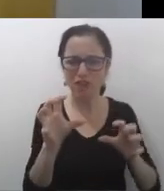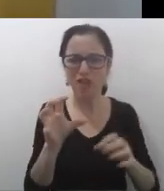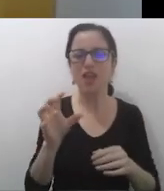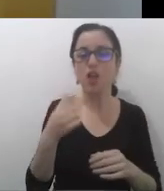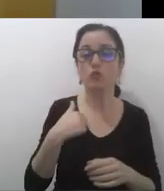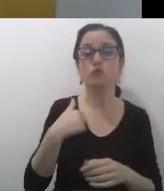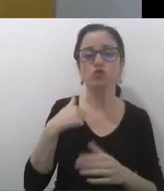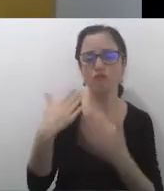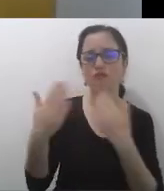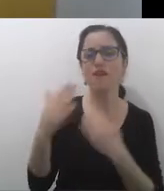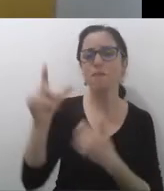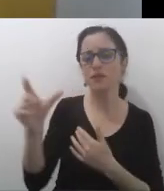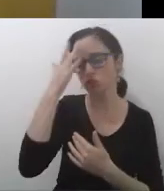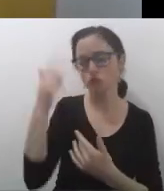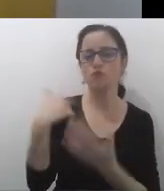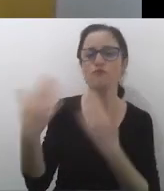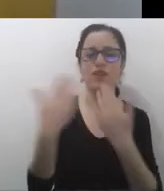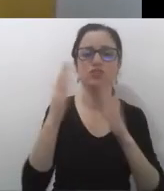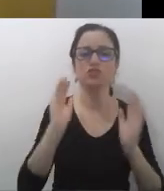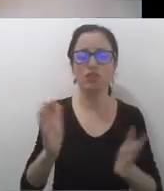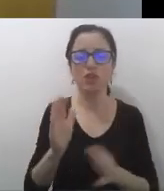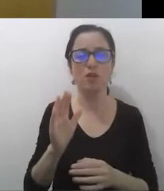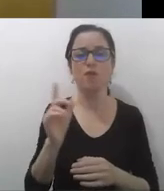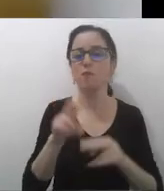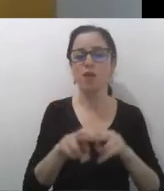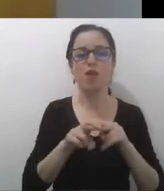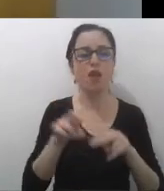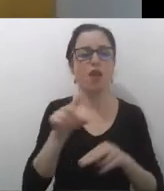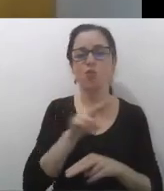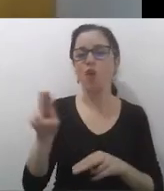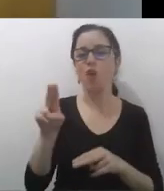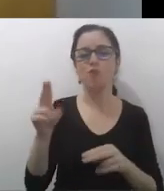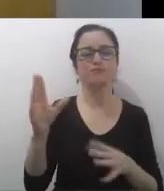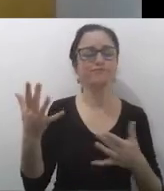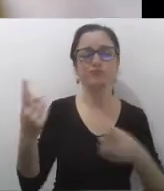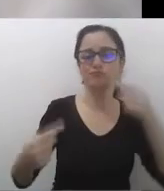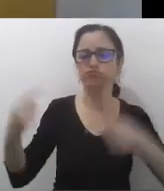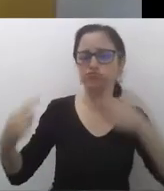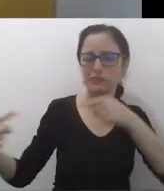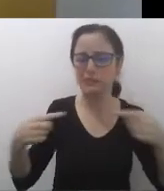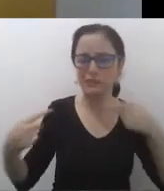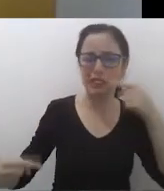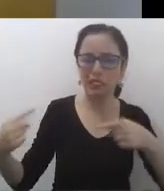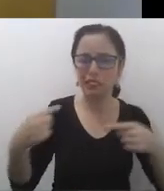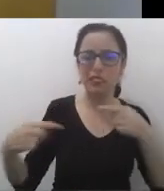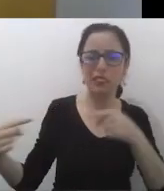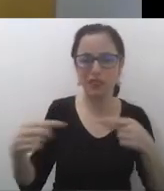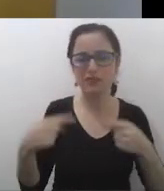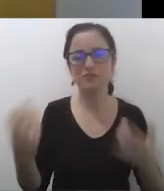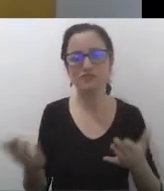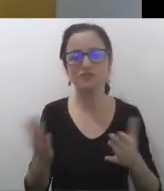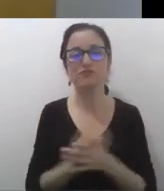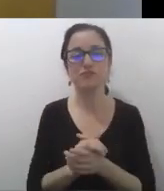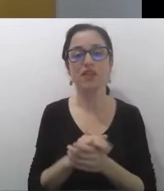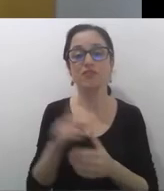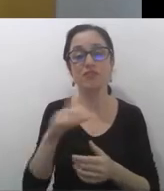E eu fui umas duas vezes conversar com o pessoal, e essa questão da nomenclatura é disputa de campo,